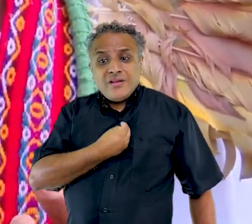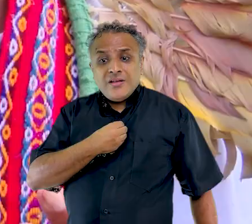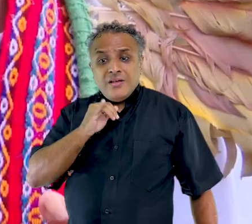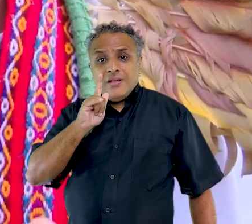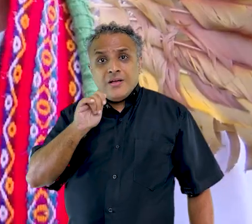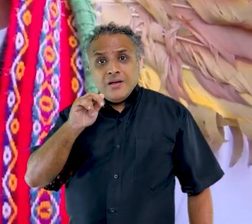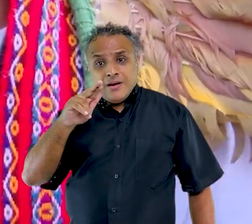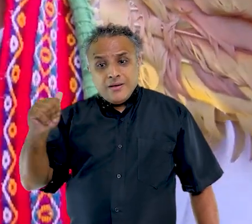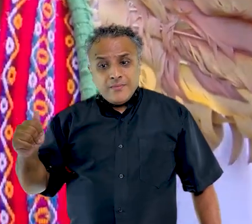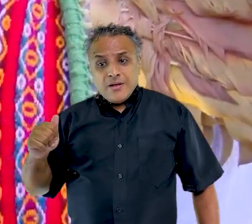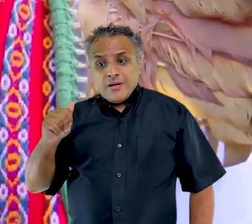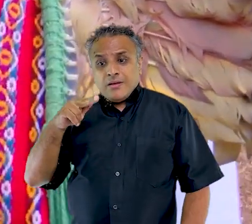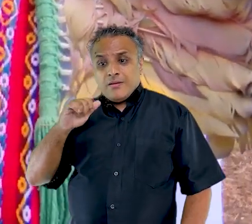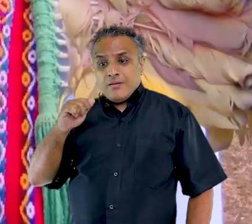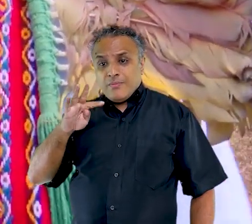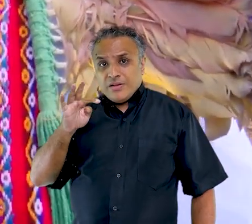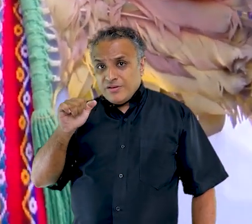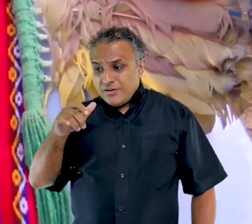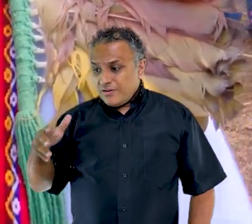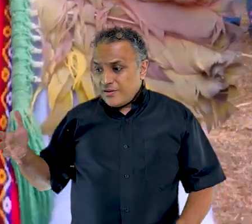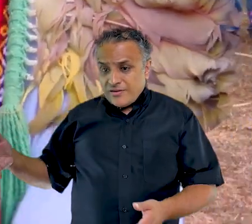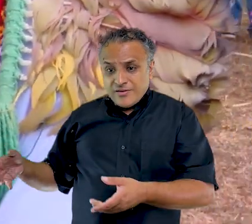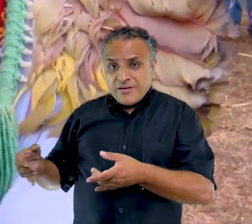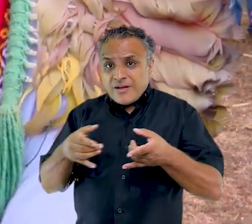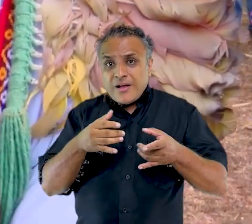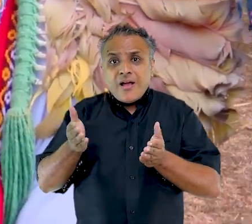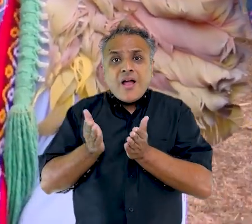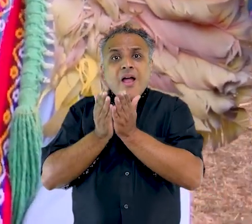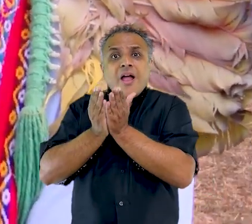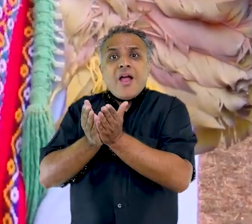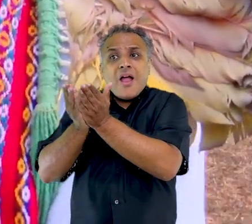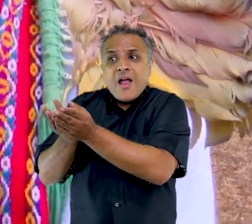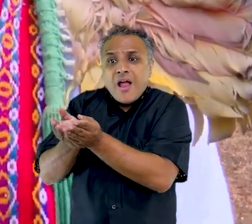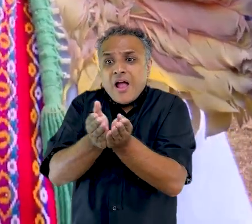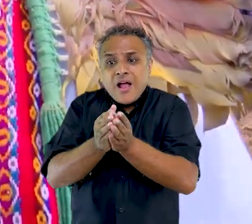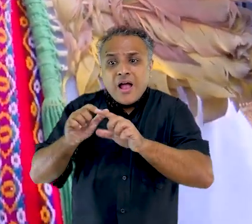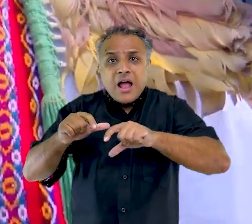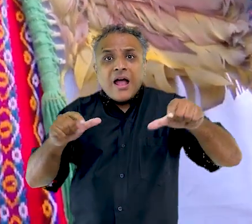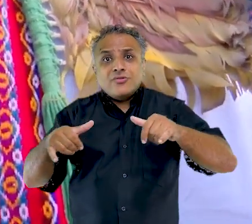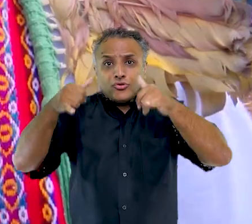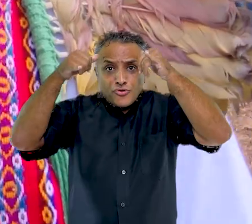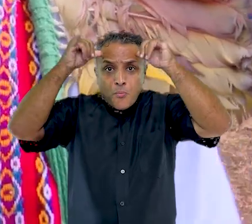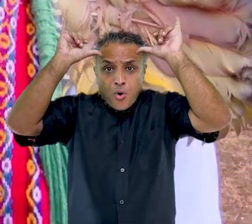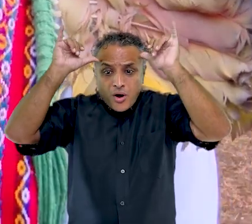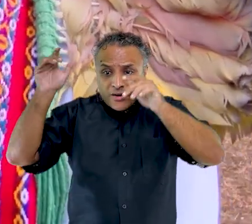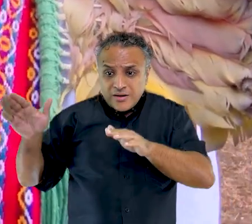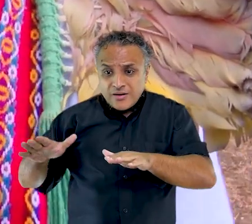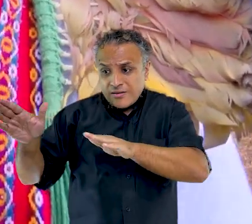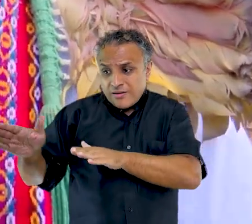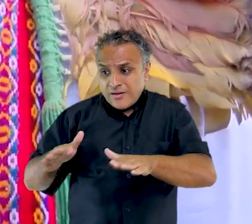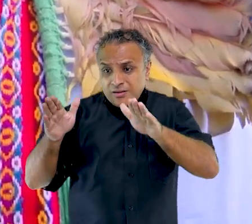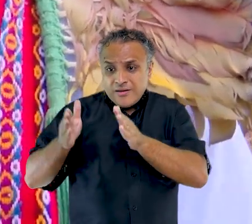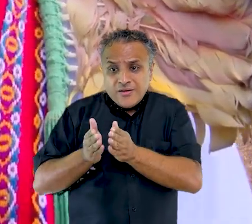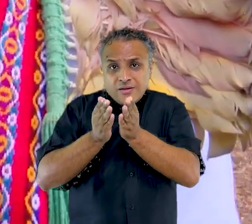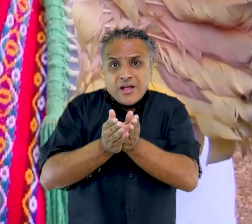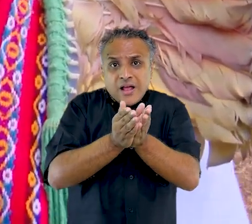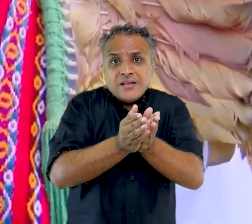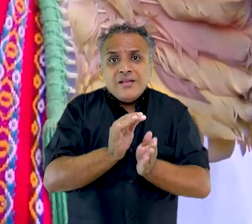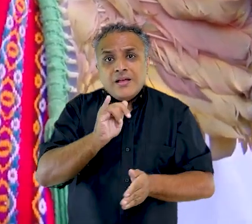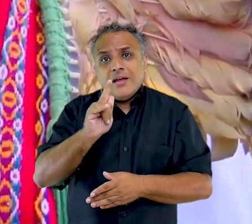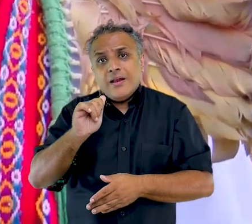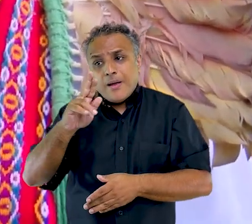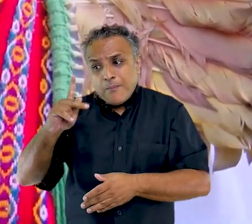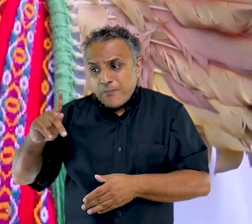Paraná do Batista, a gente carregar canoa num arrasto de boi. Você poderia até varrer o igarapé ali no